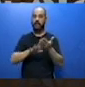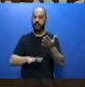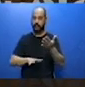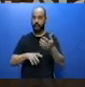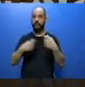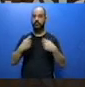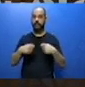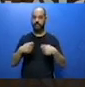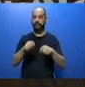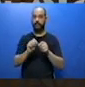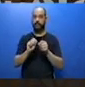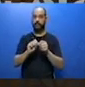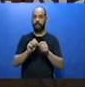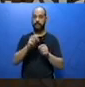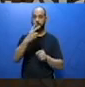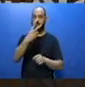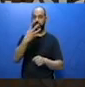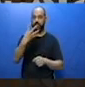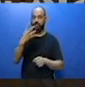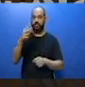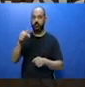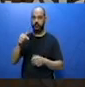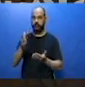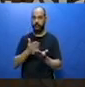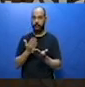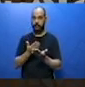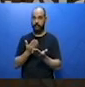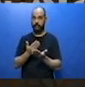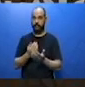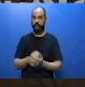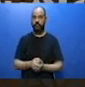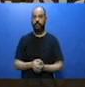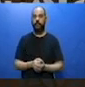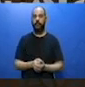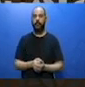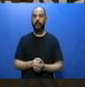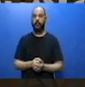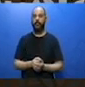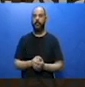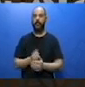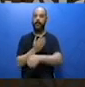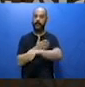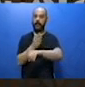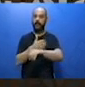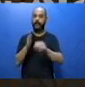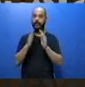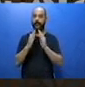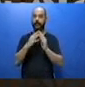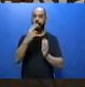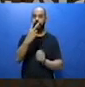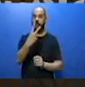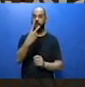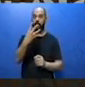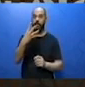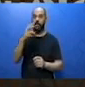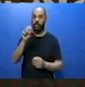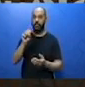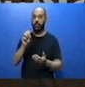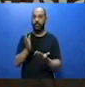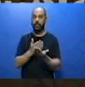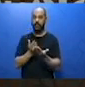página 247. Vão fazer também a tarefa na página